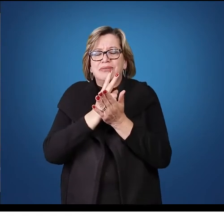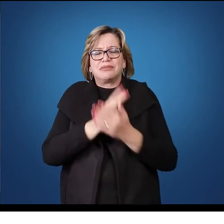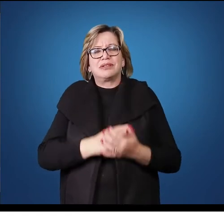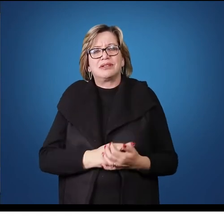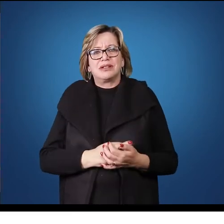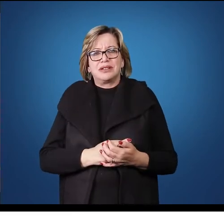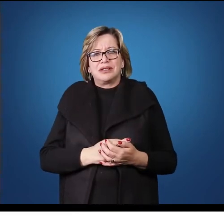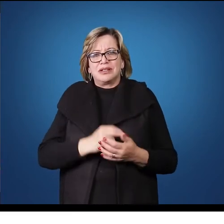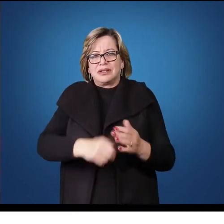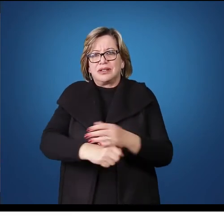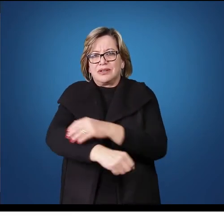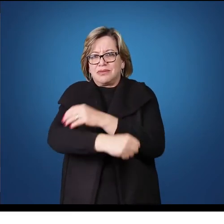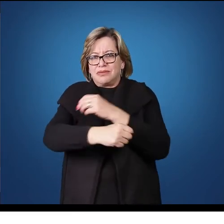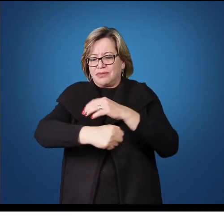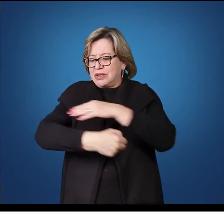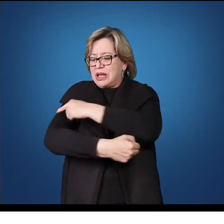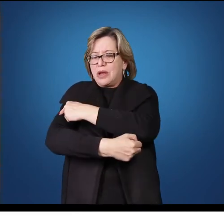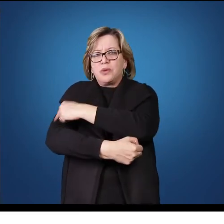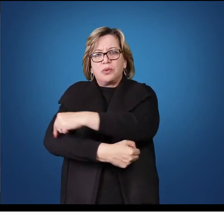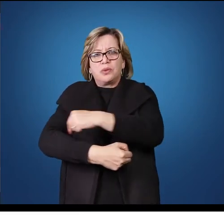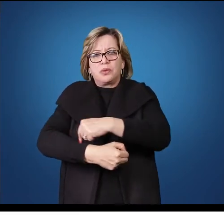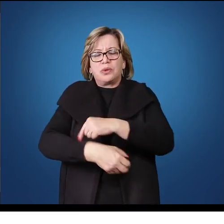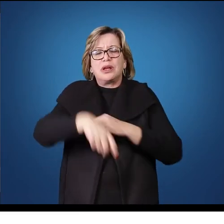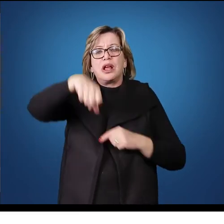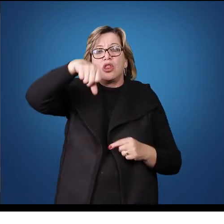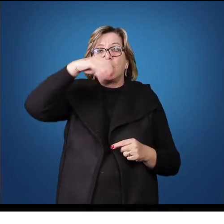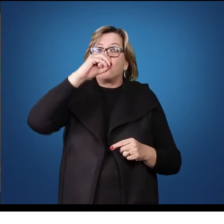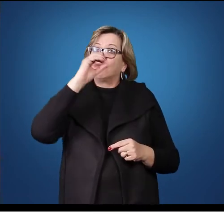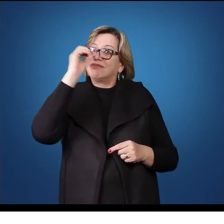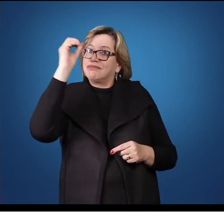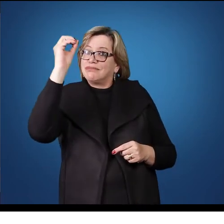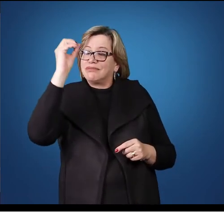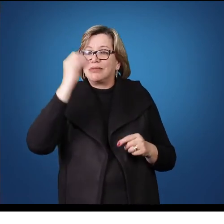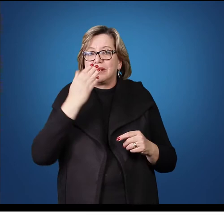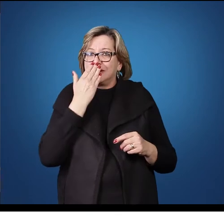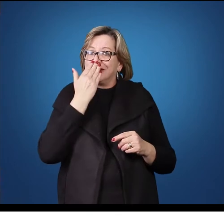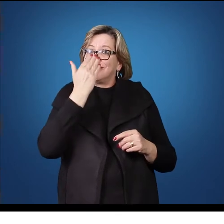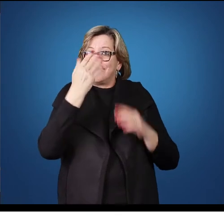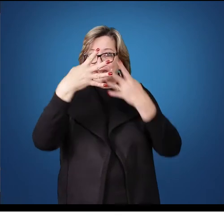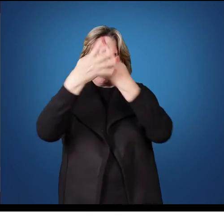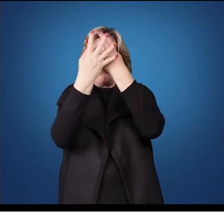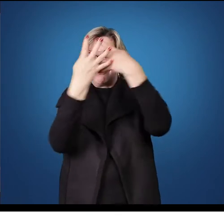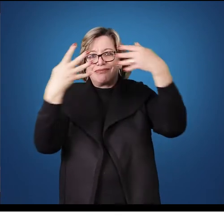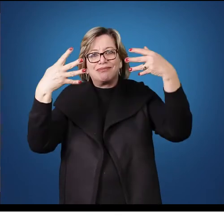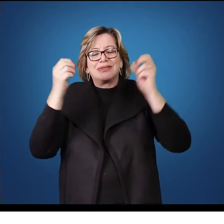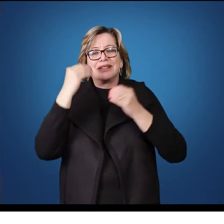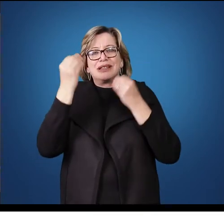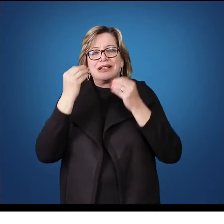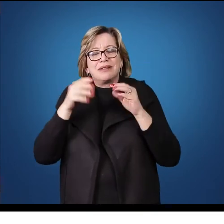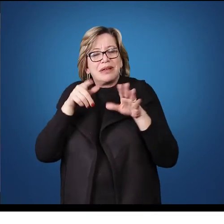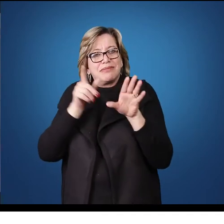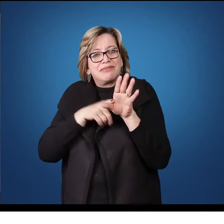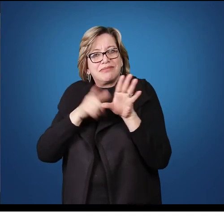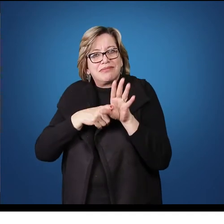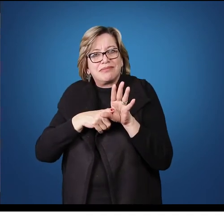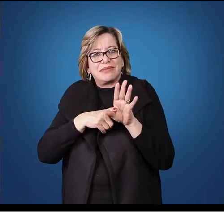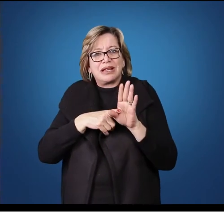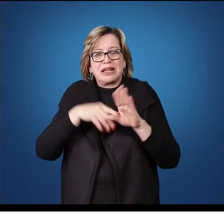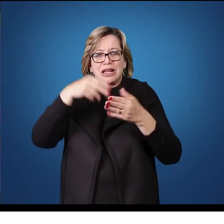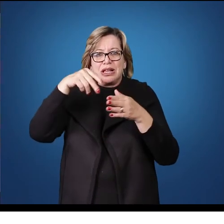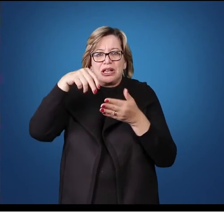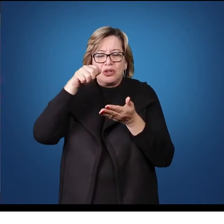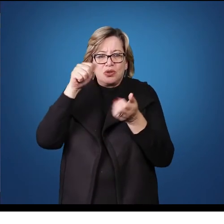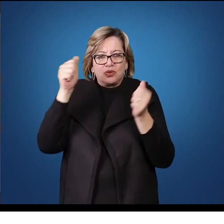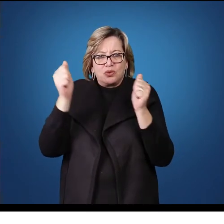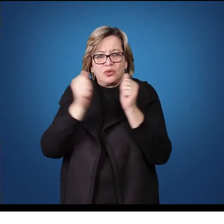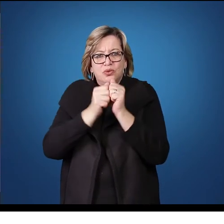de cotovelos fletidos em 90 graus, de frente para a rede, tá? E as posições dos nossos pés também estejam elas